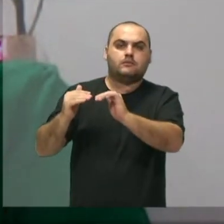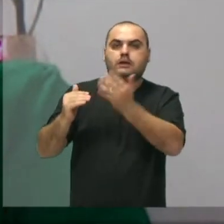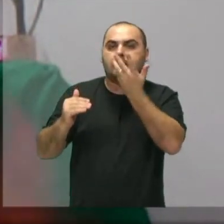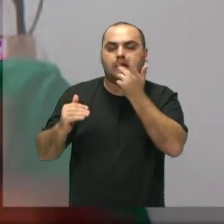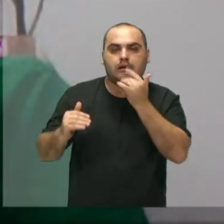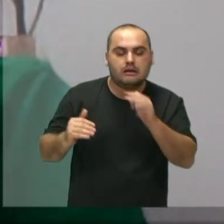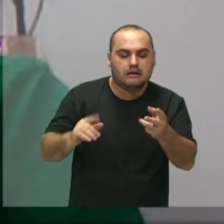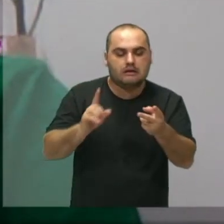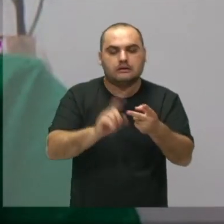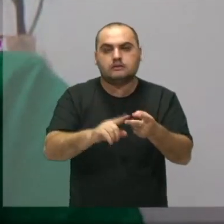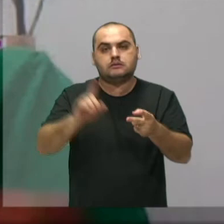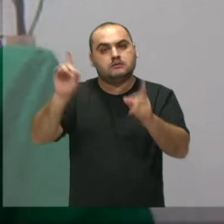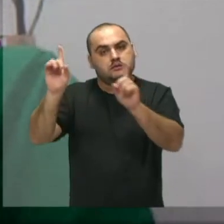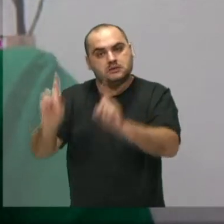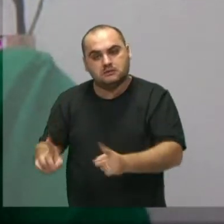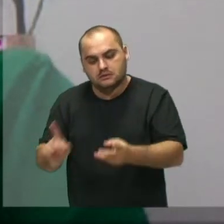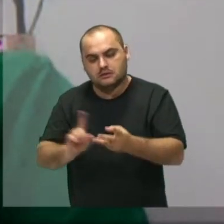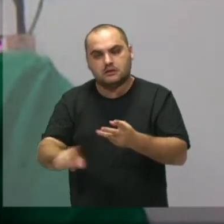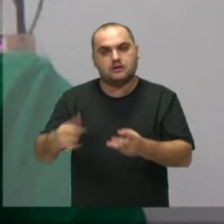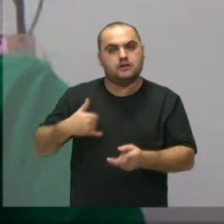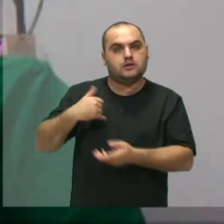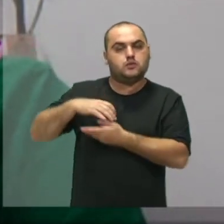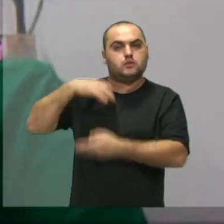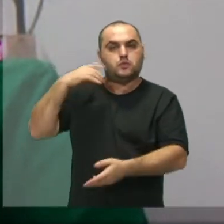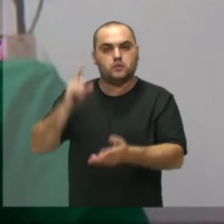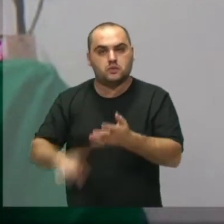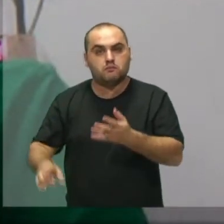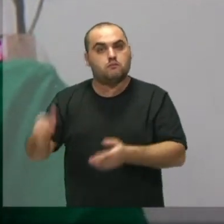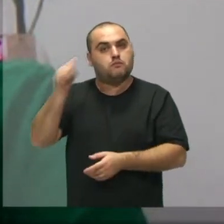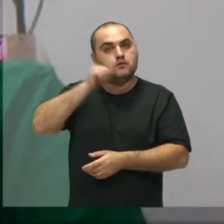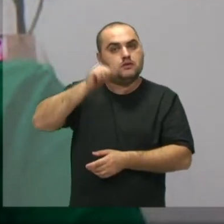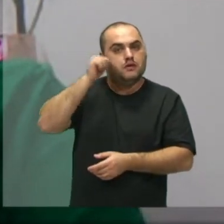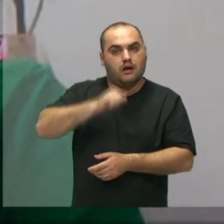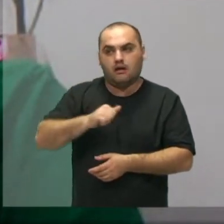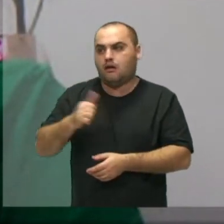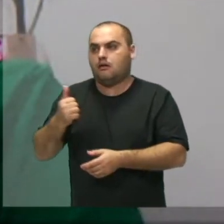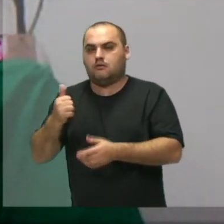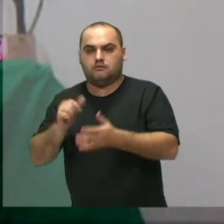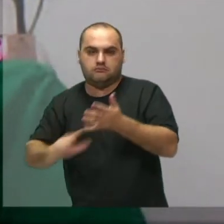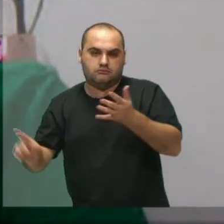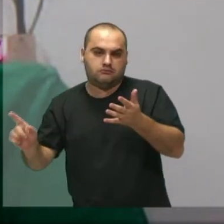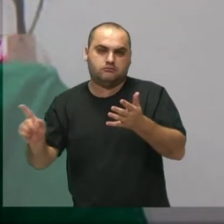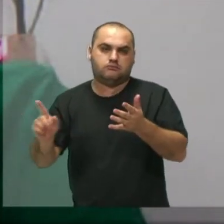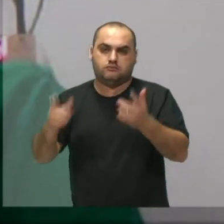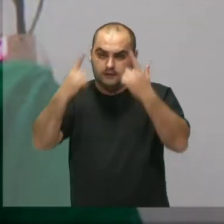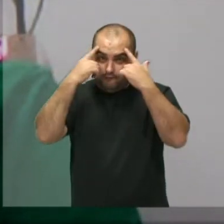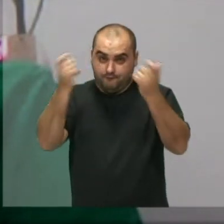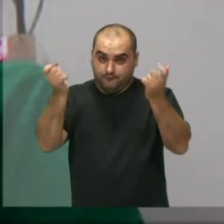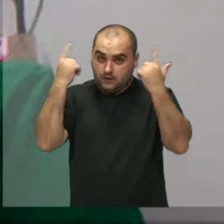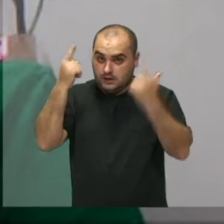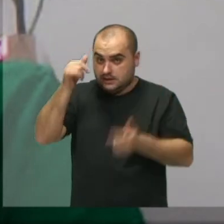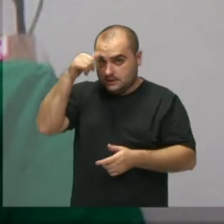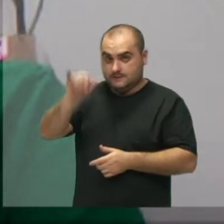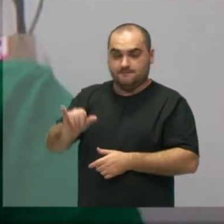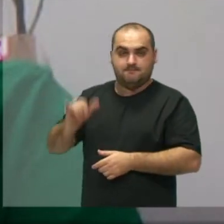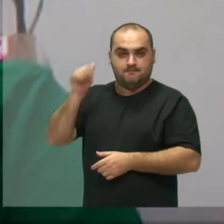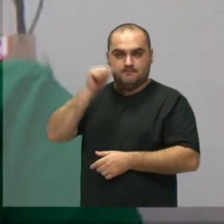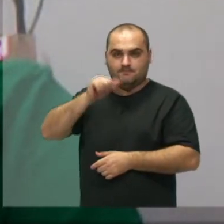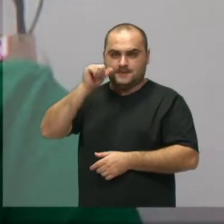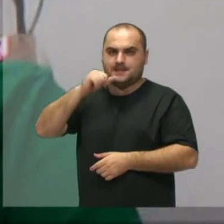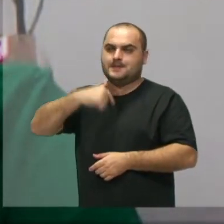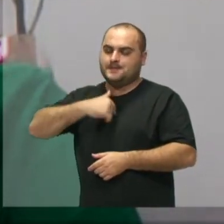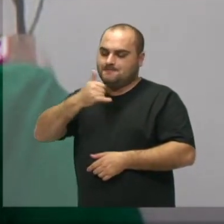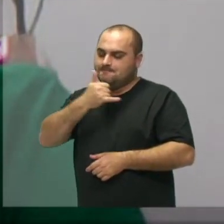quanto com deficiente, quanto com idoso, quanto com a mulher, que é uma bandeira que eu carrego muito grande, né? A questão da violência, que é uma coisa que ainda me deixa